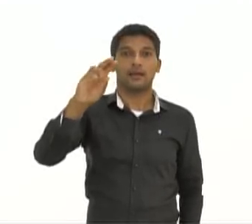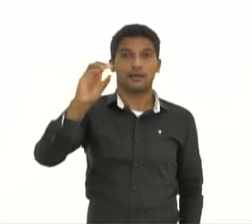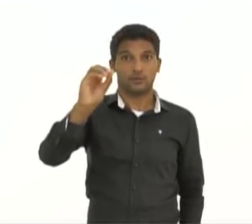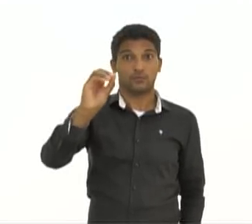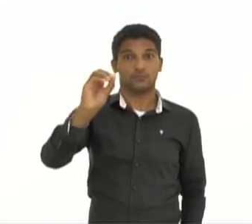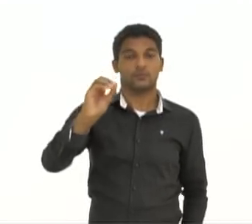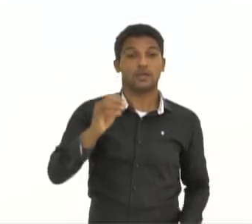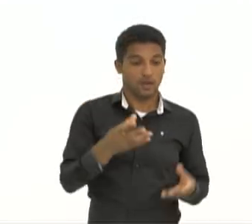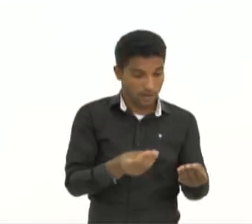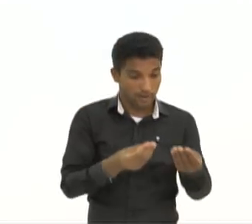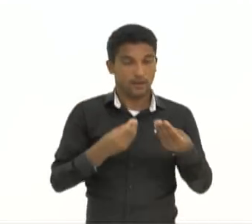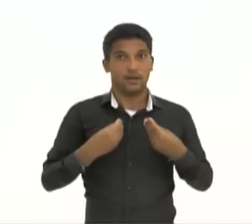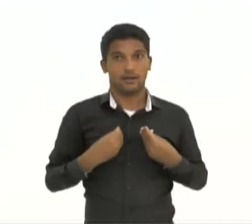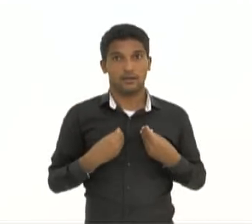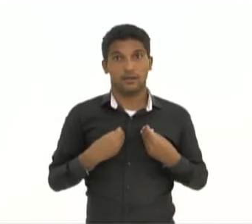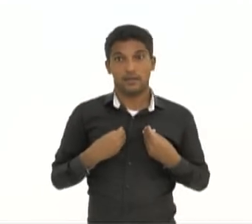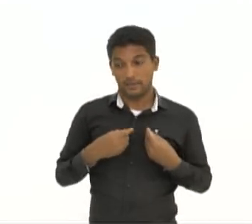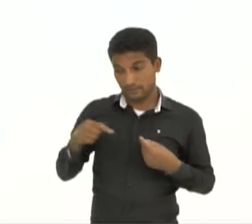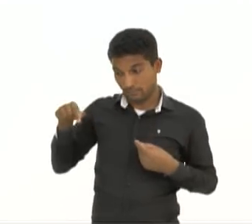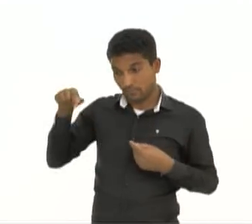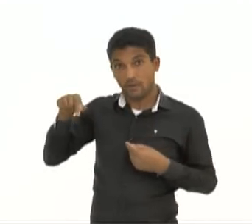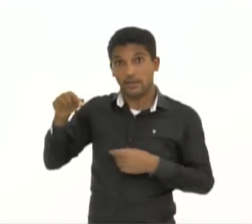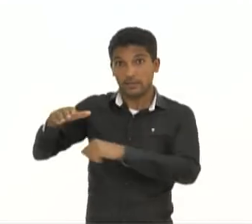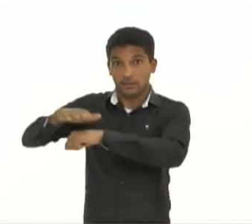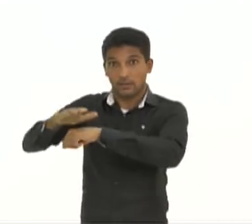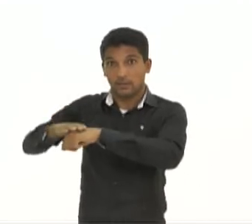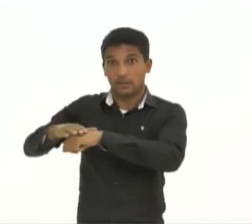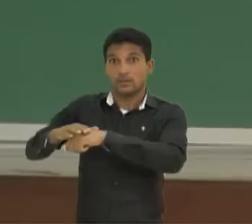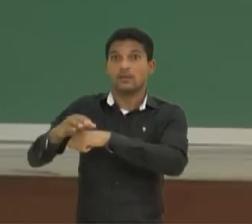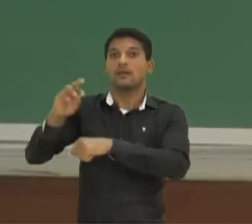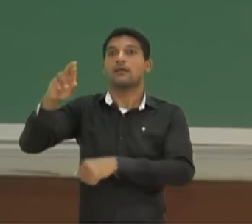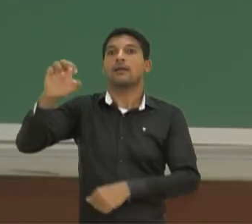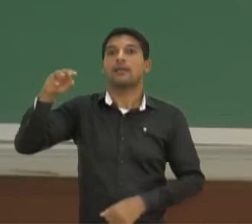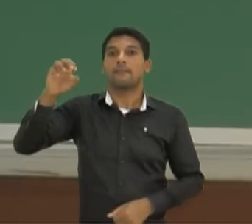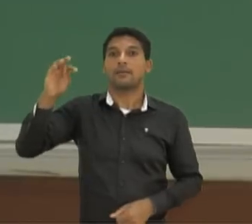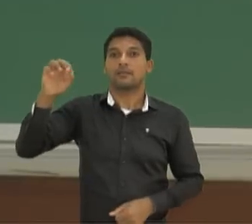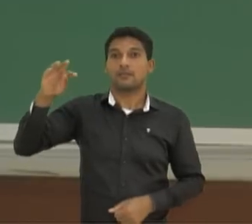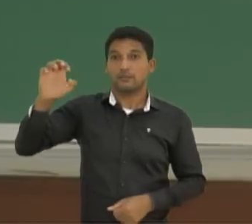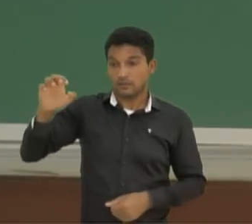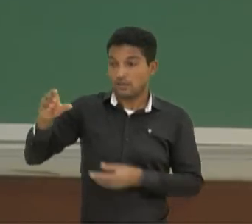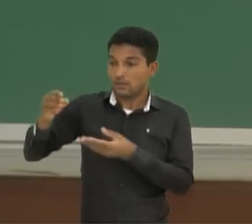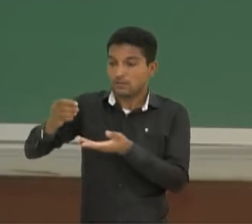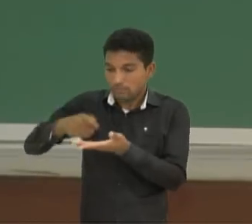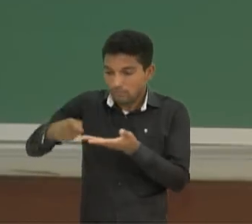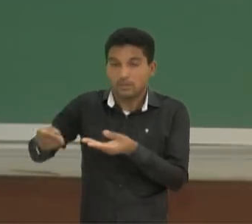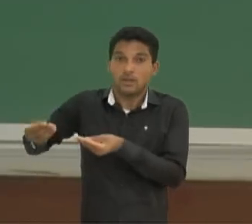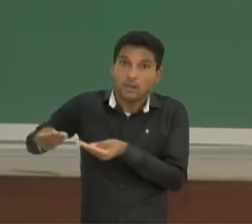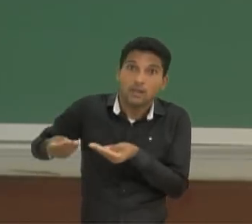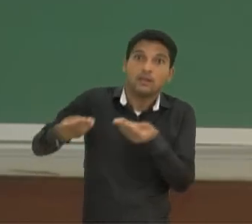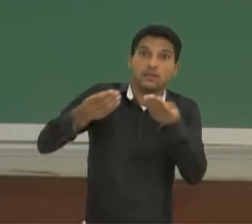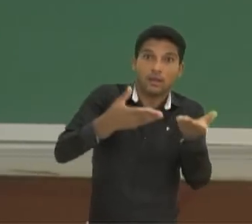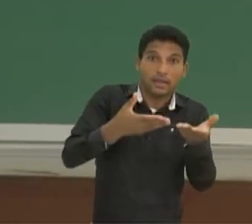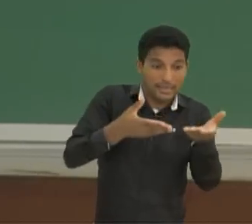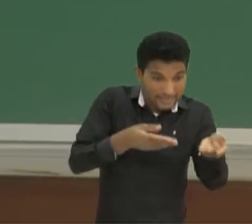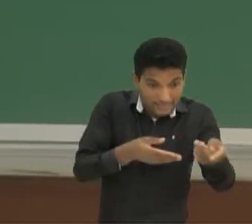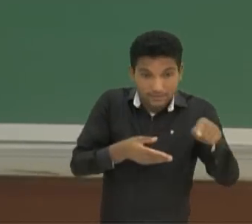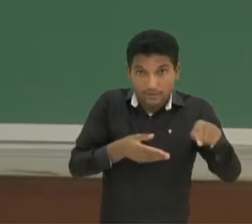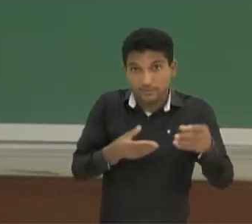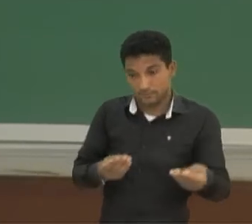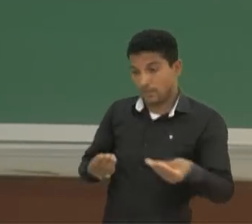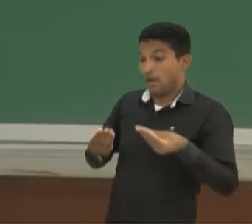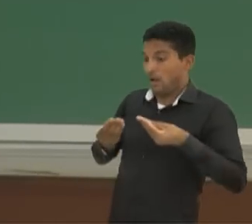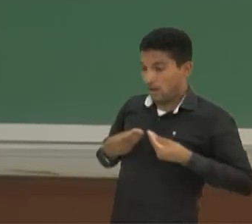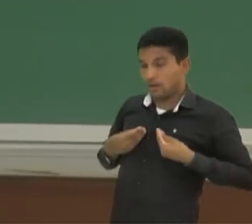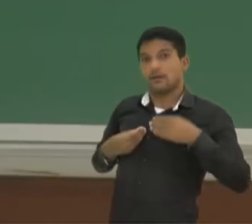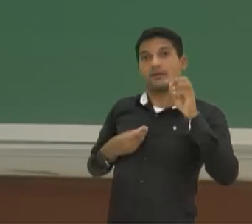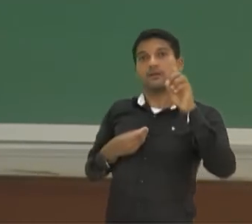para esse destino e a pessoa que vai receber essa carta é chamada de destinatário, ok? Então, para a